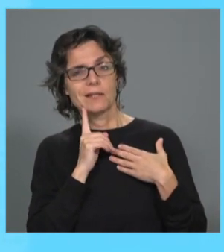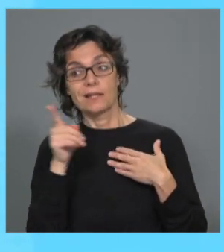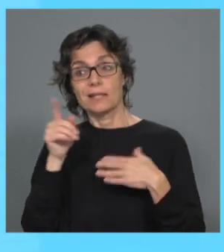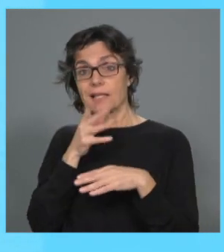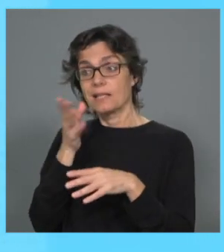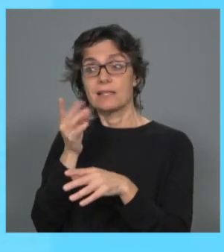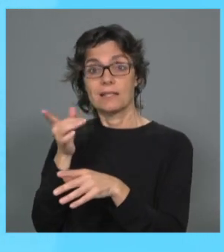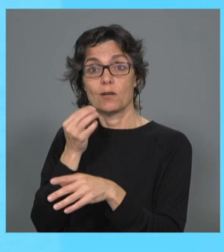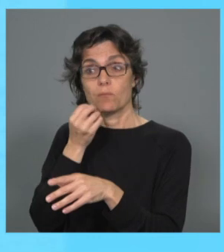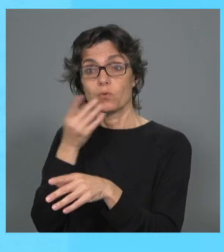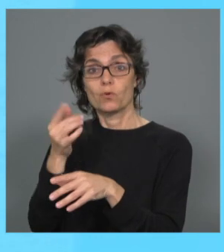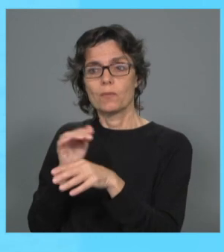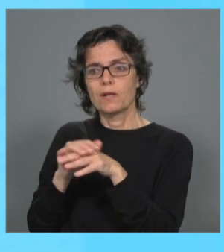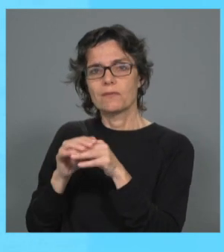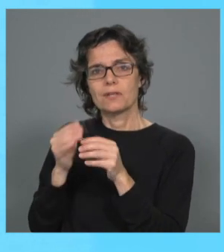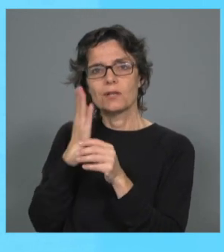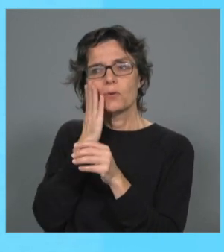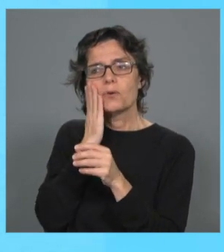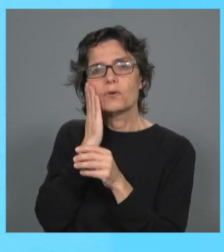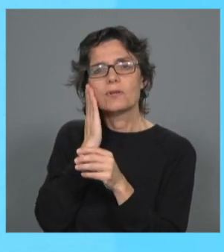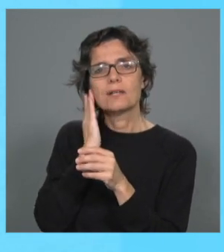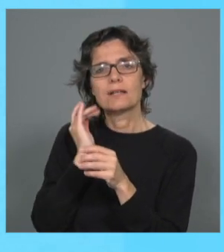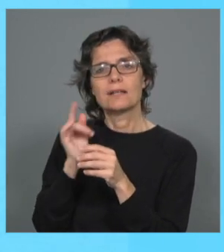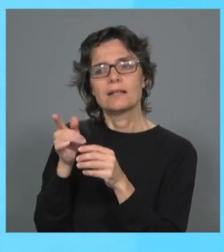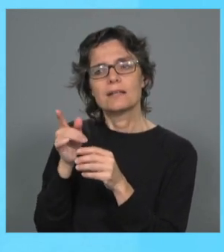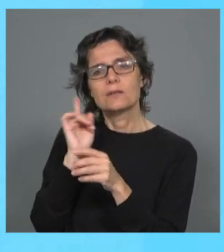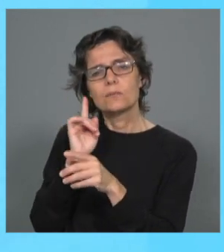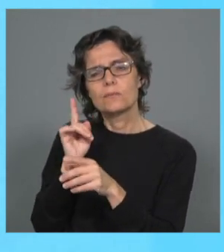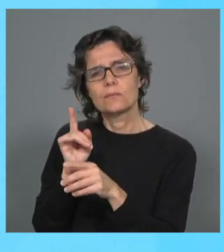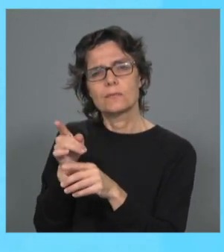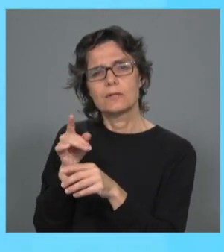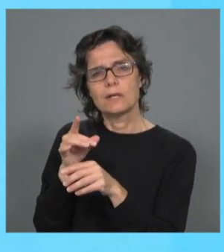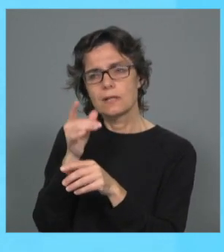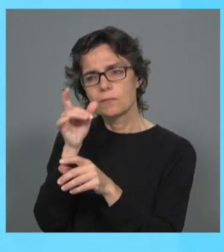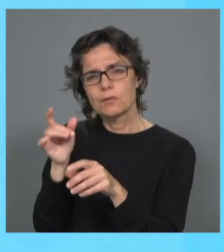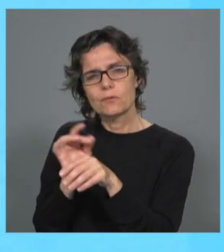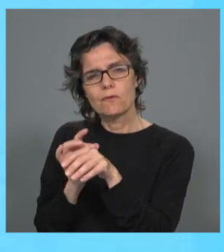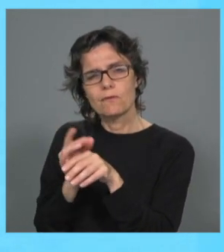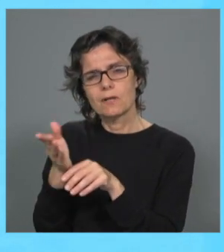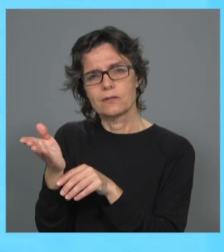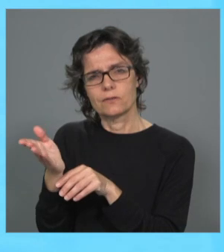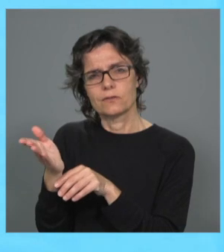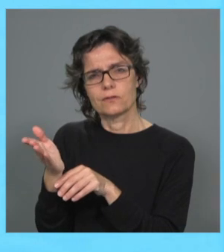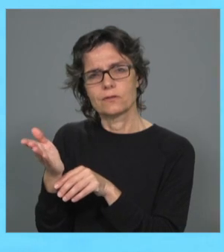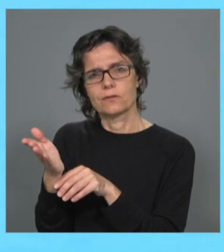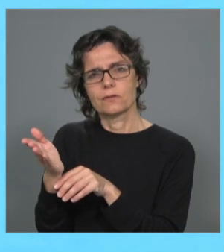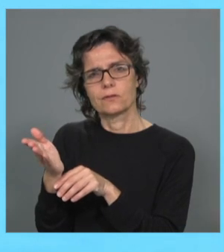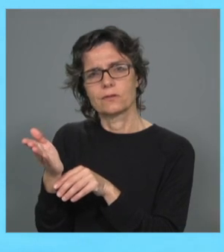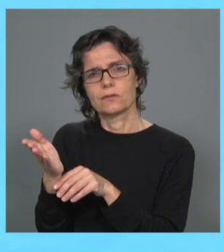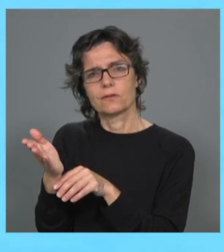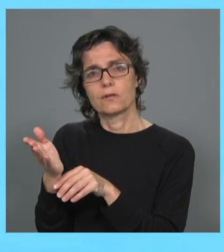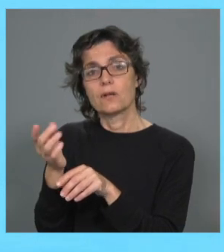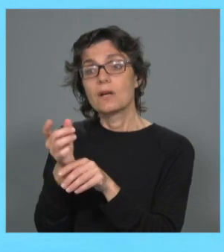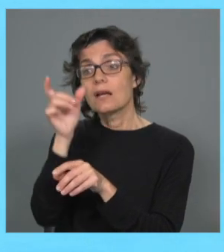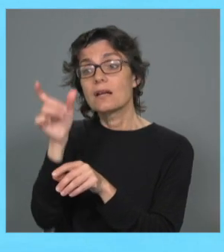fazer-lhe tocar-lhe, isto é muito importante no doente, na pessoa fragilizada. E a pessoa